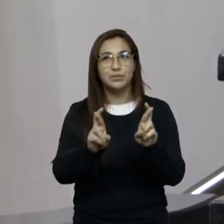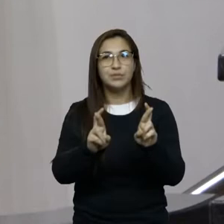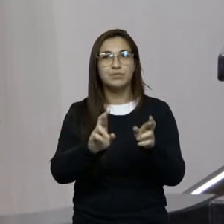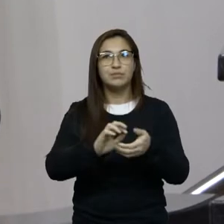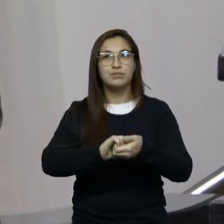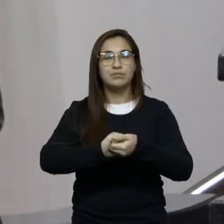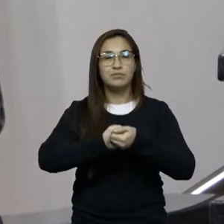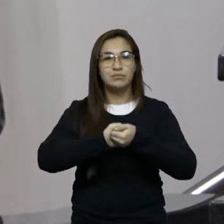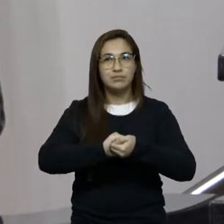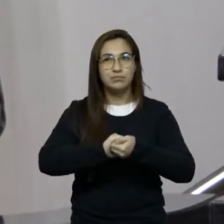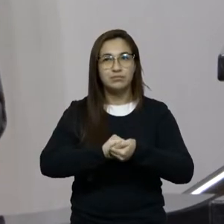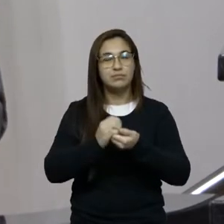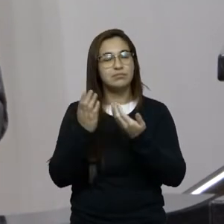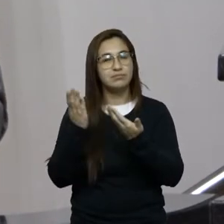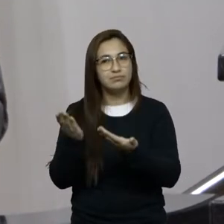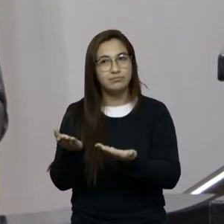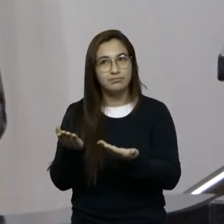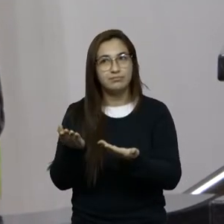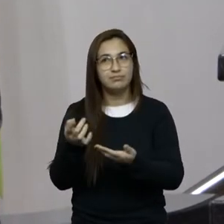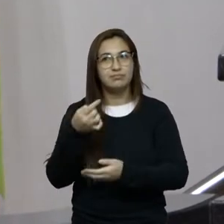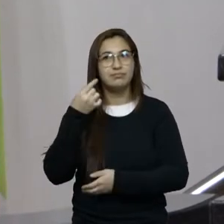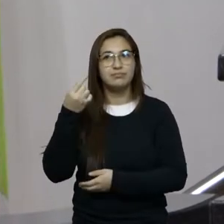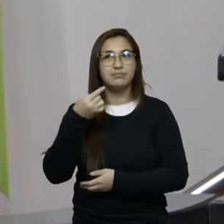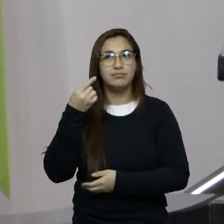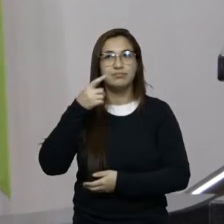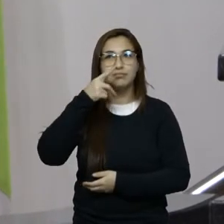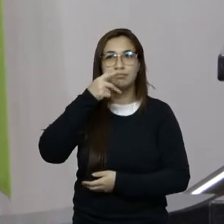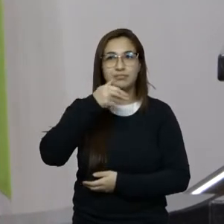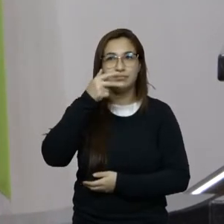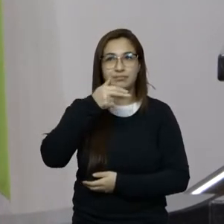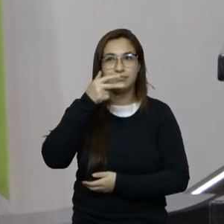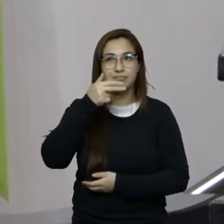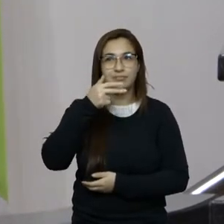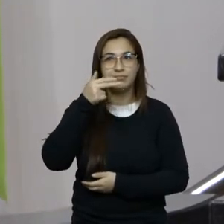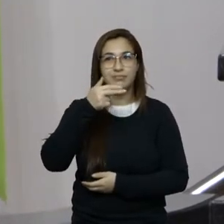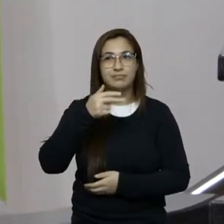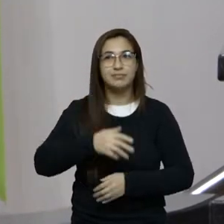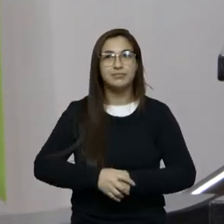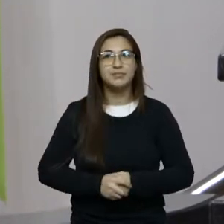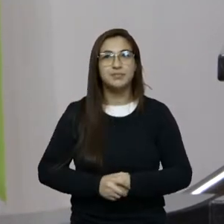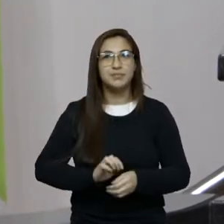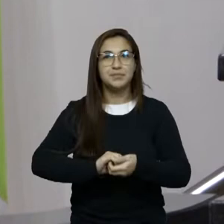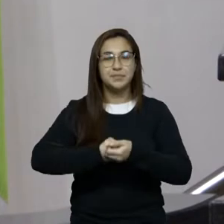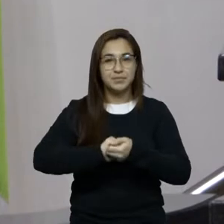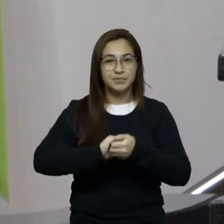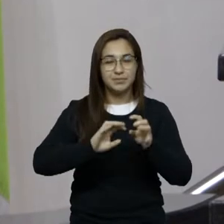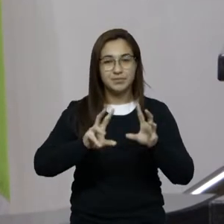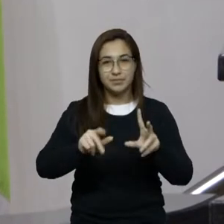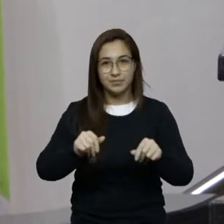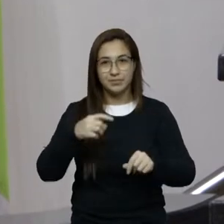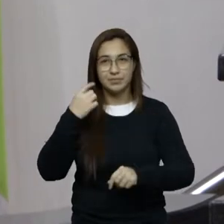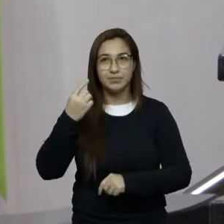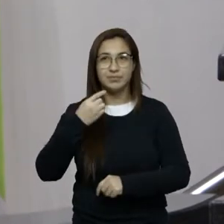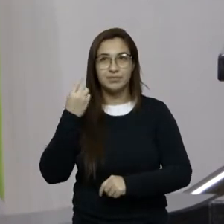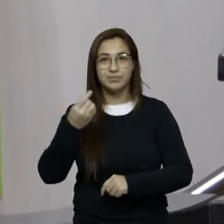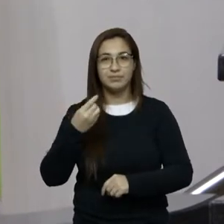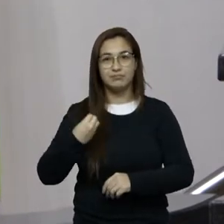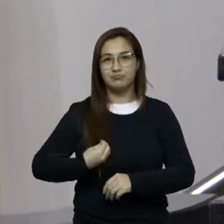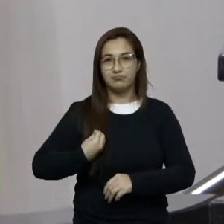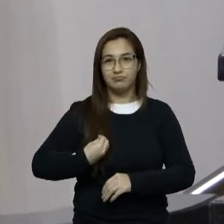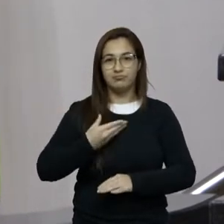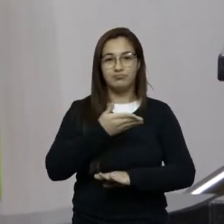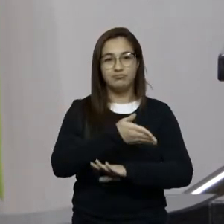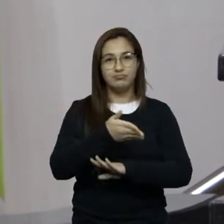cumprimentar vossa excelência' Deputado Kennedy Nunes é complementares da mais a deputados faz o presente